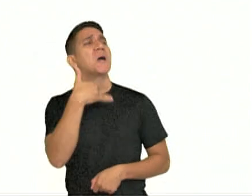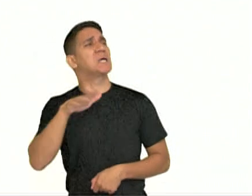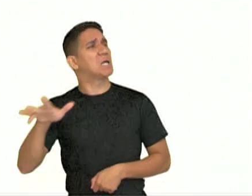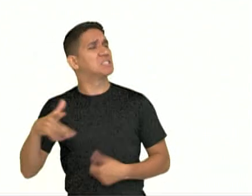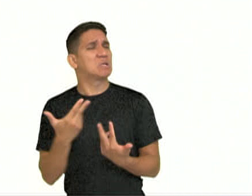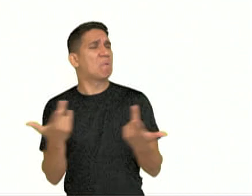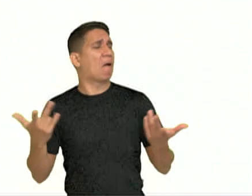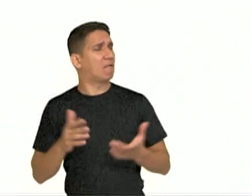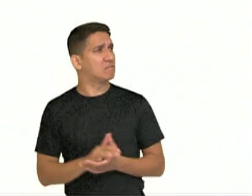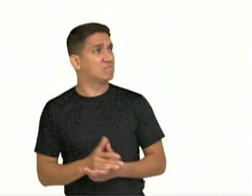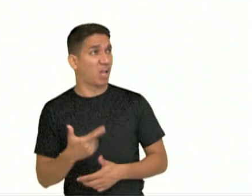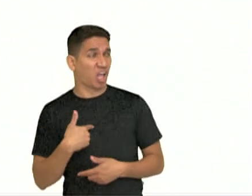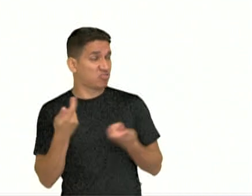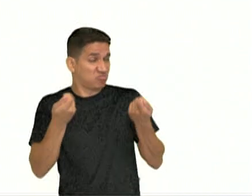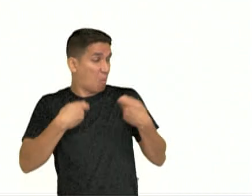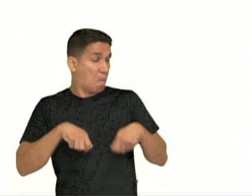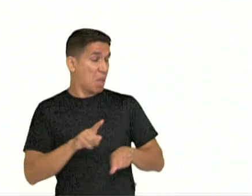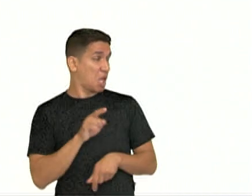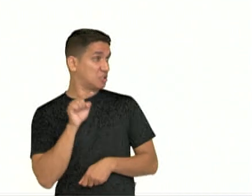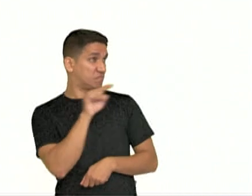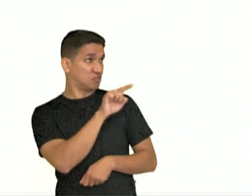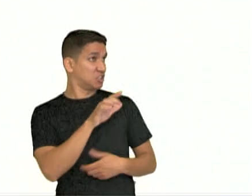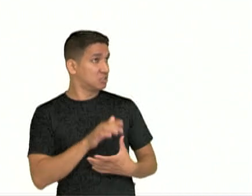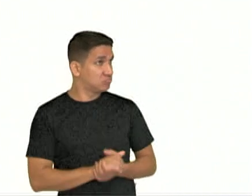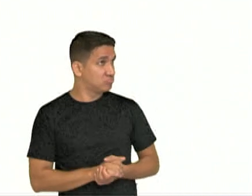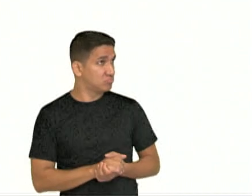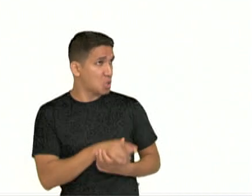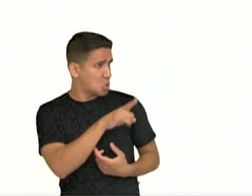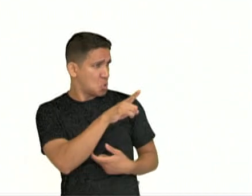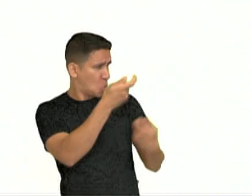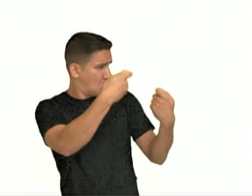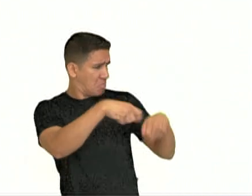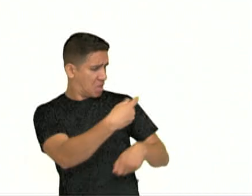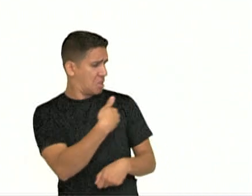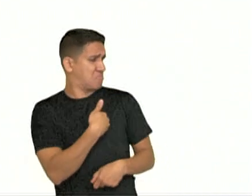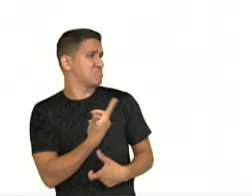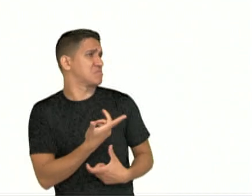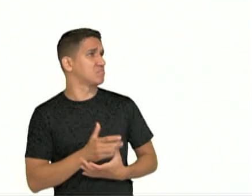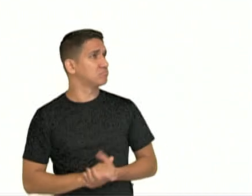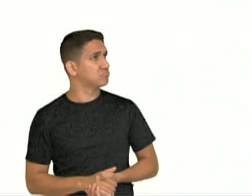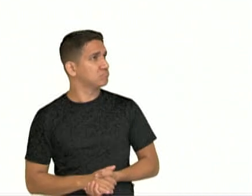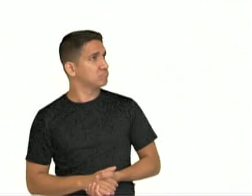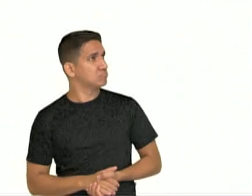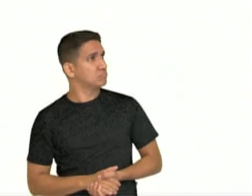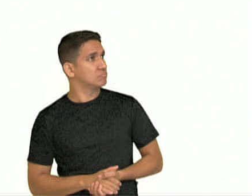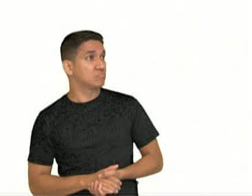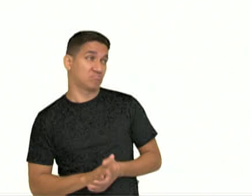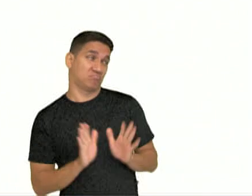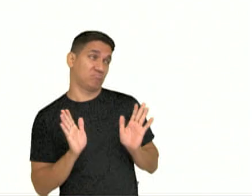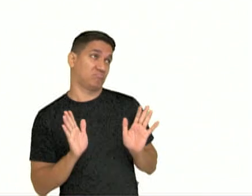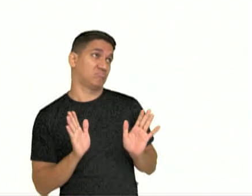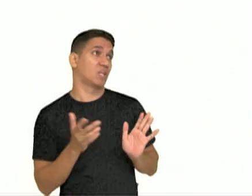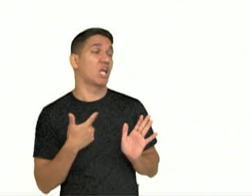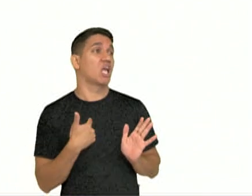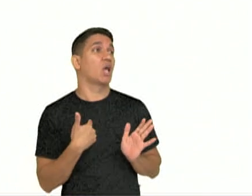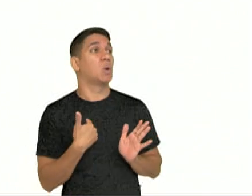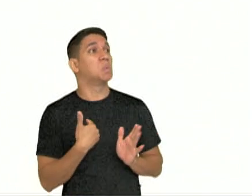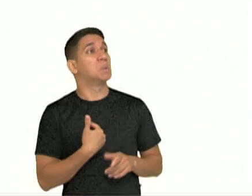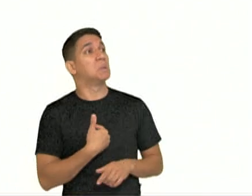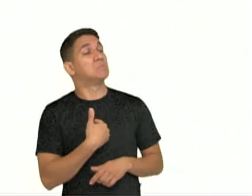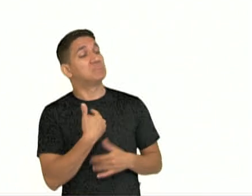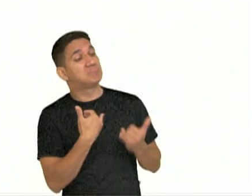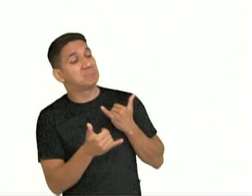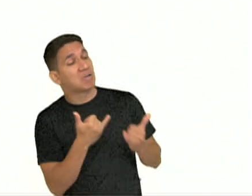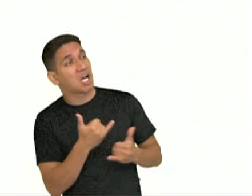E eu não tenho necessidade de ti. E tu também não tens necessidade de mim. Não passo a teus